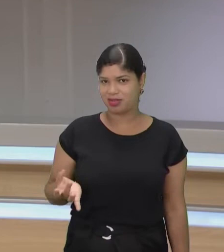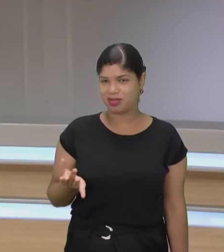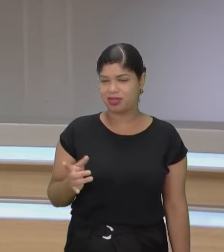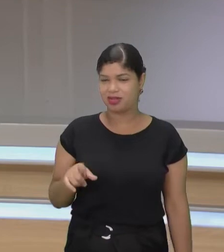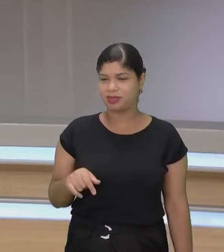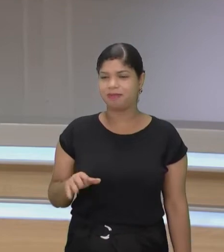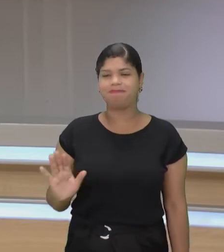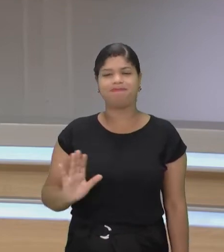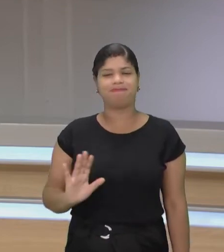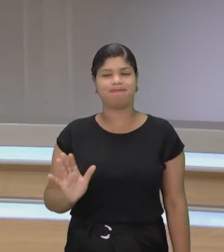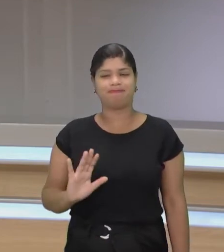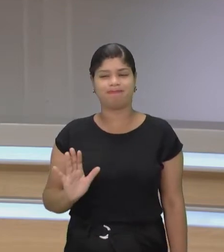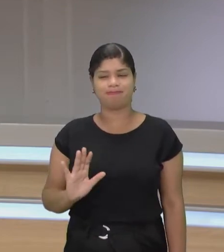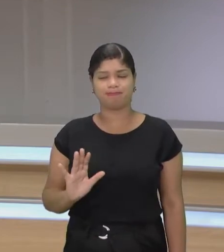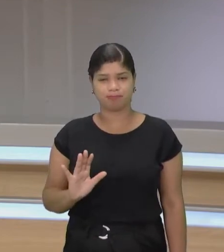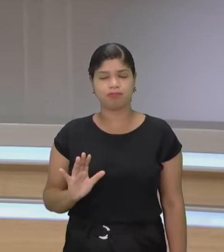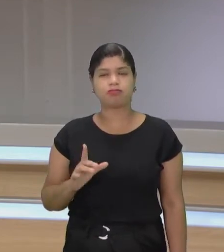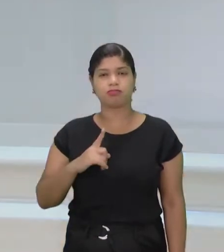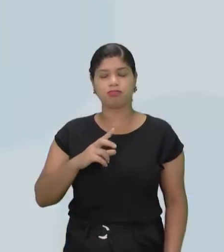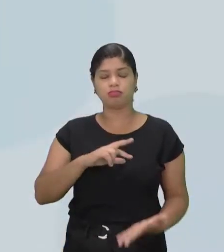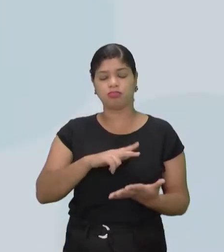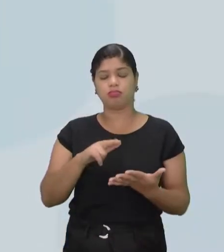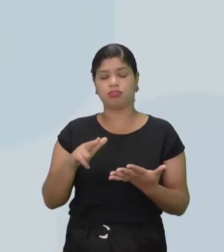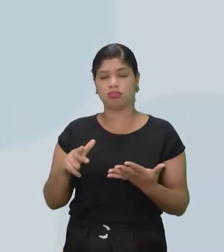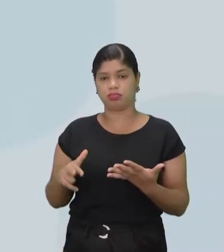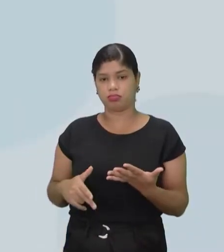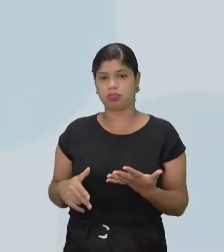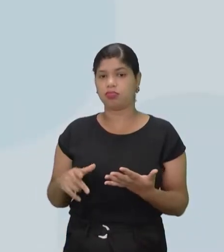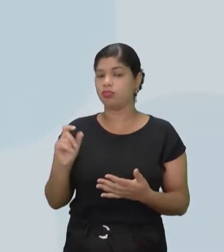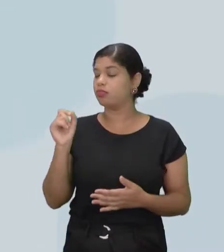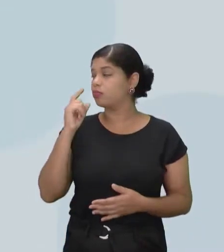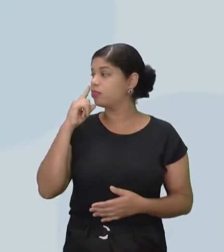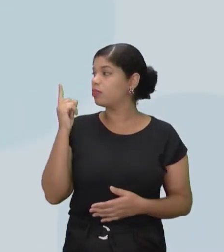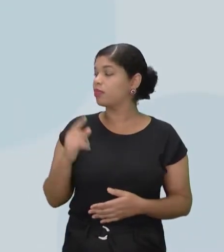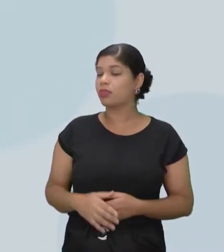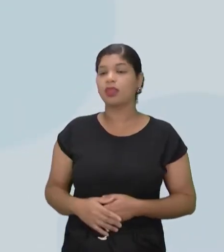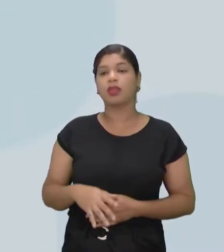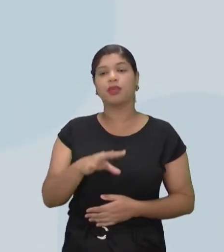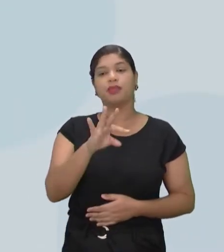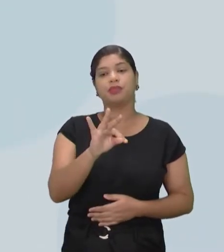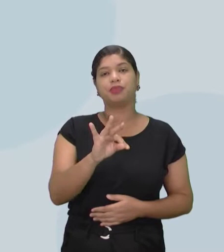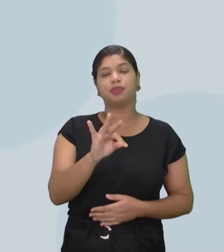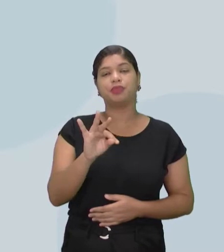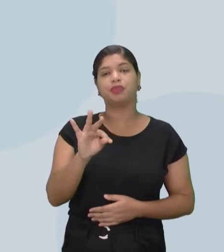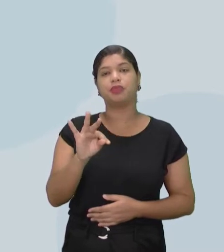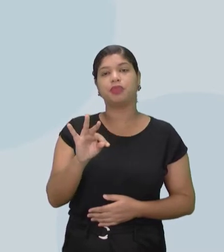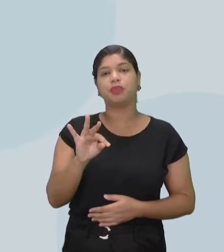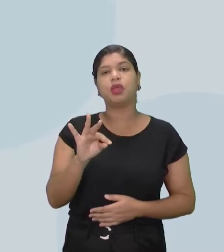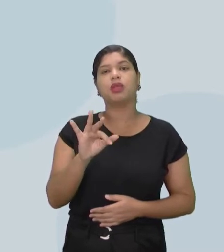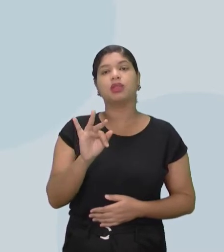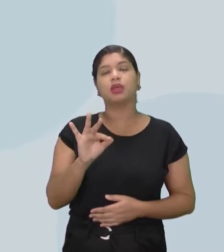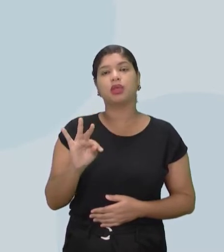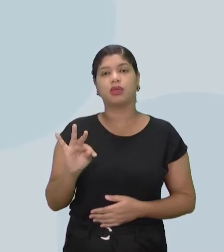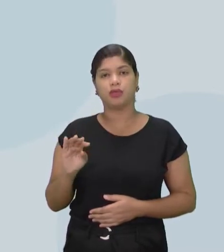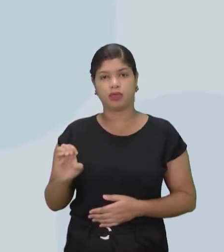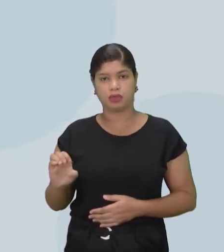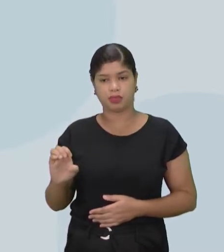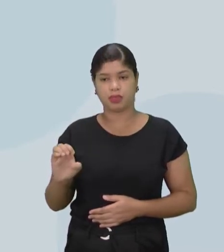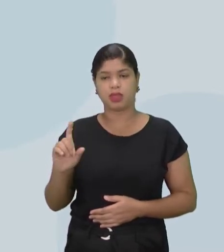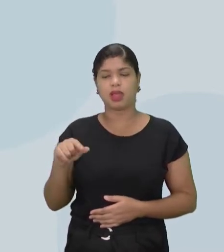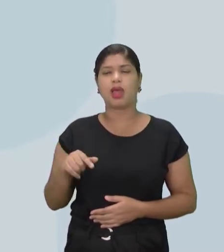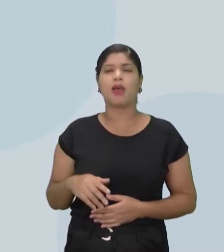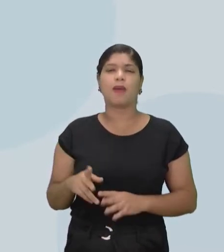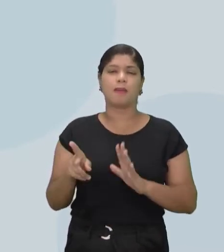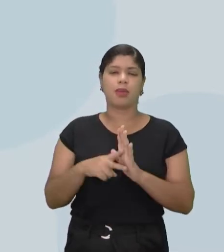que não deixa de produzir, no final das contas, o lixo, que é a TFE, que é a taxa de fiscalização de